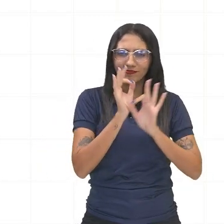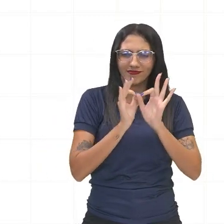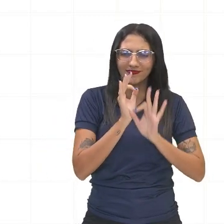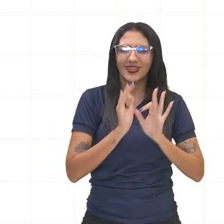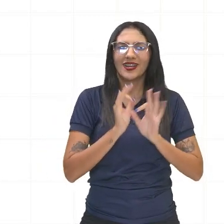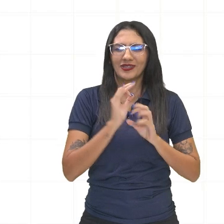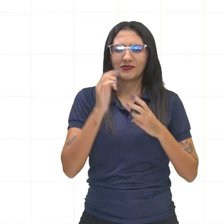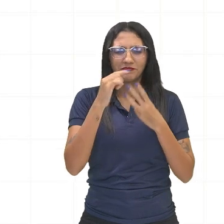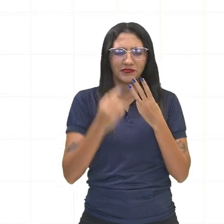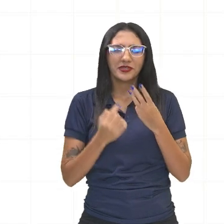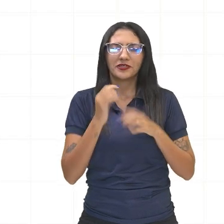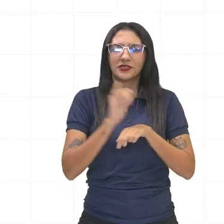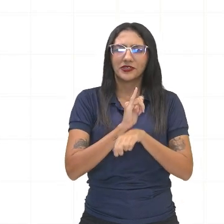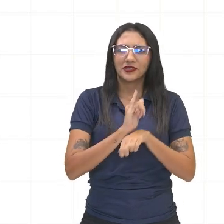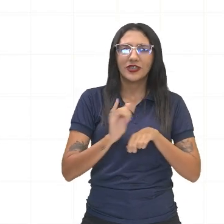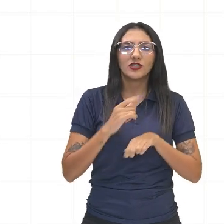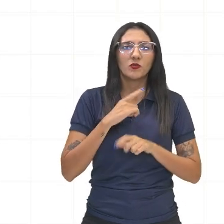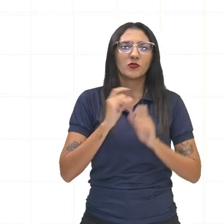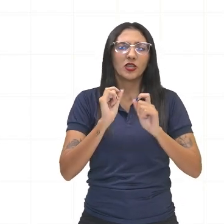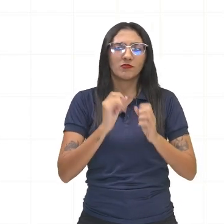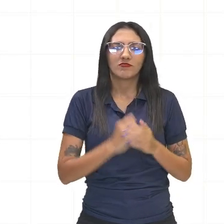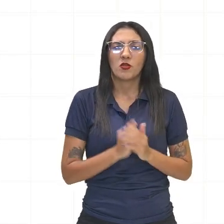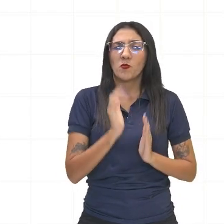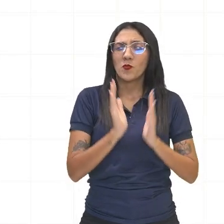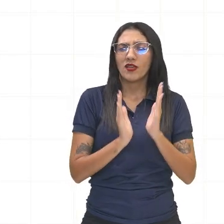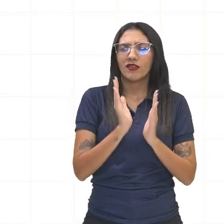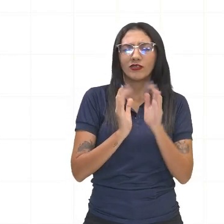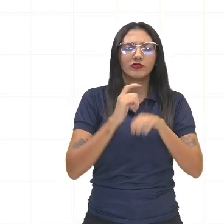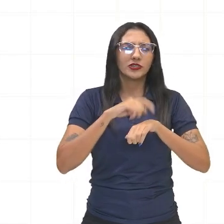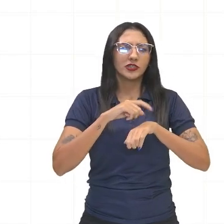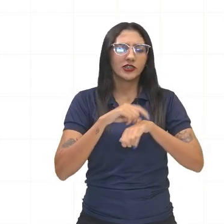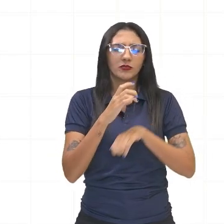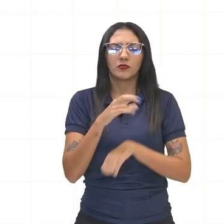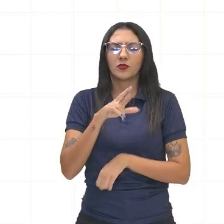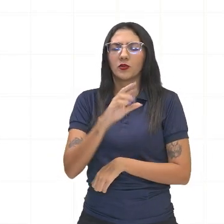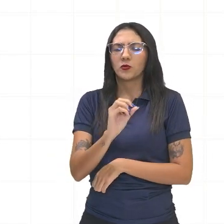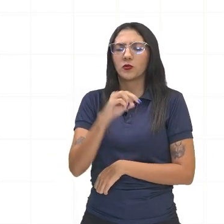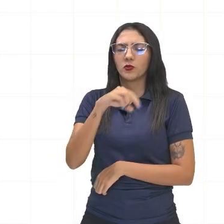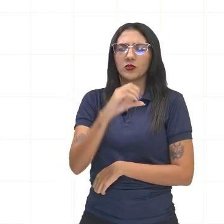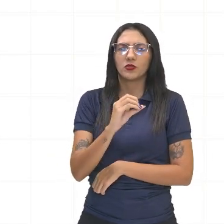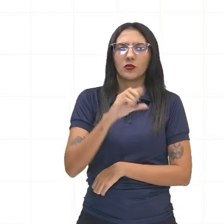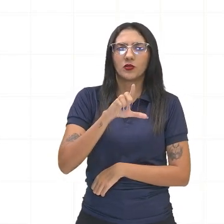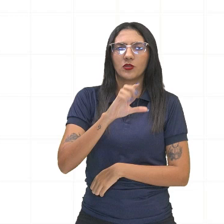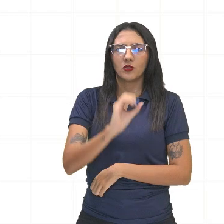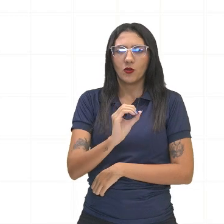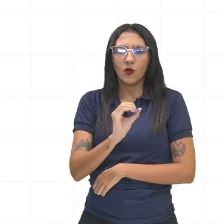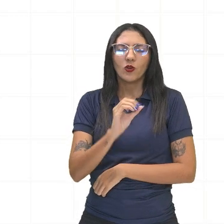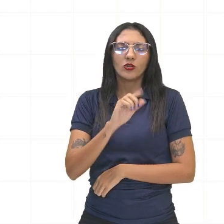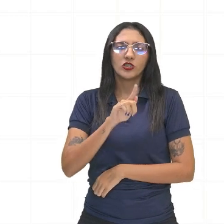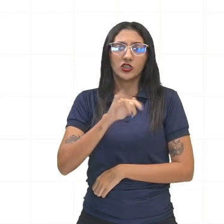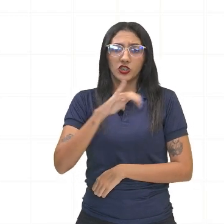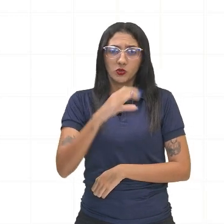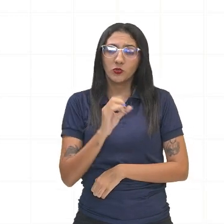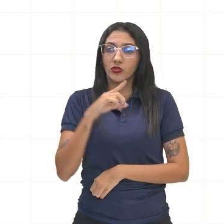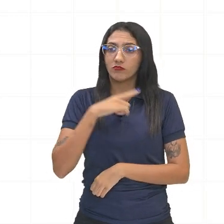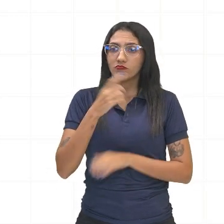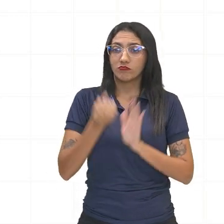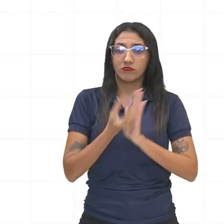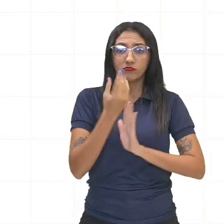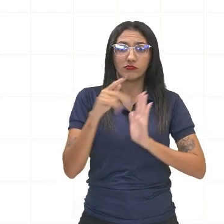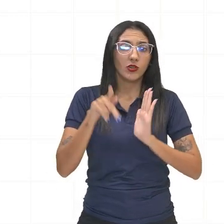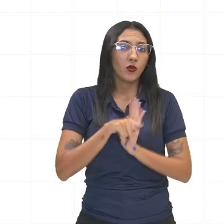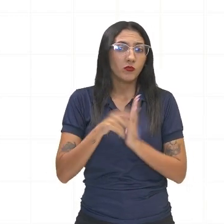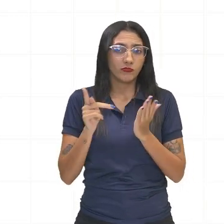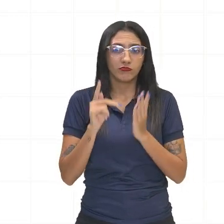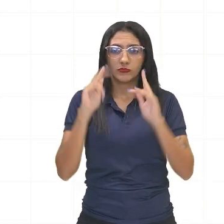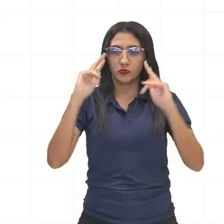relógios é chamado de tempo cronológico. Note que ele é uma criação dos homens. E